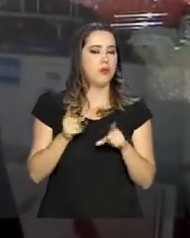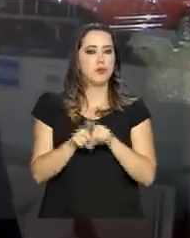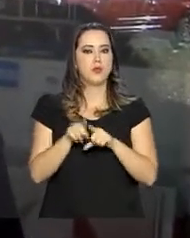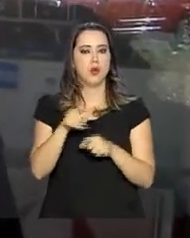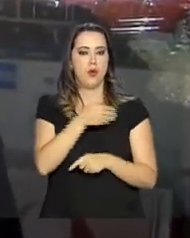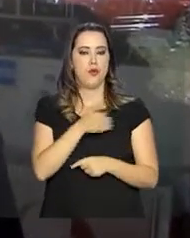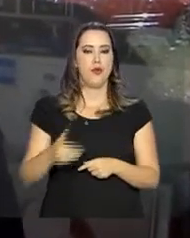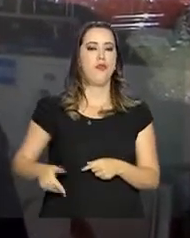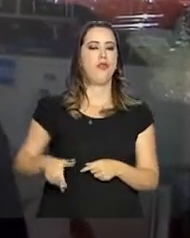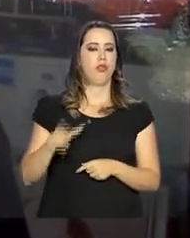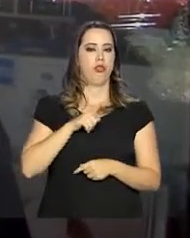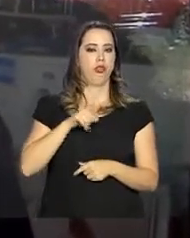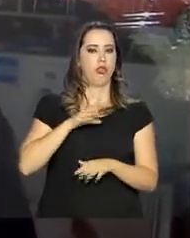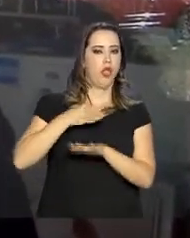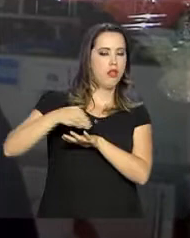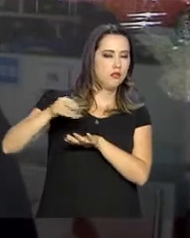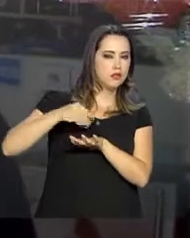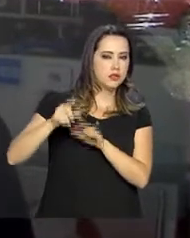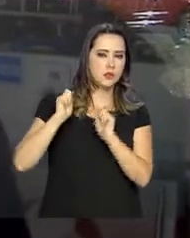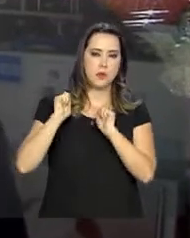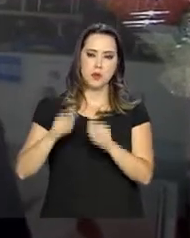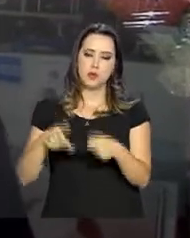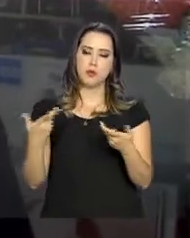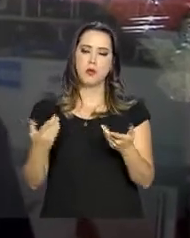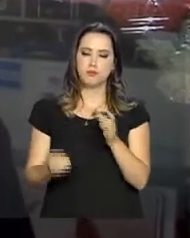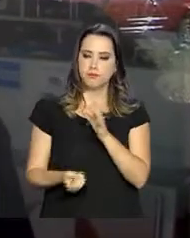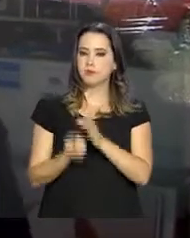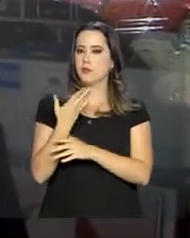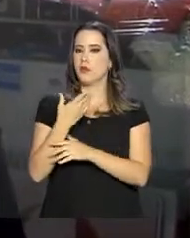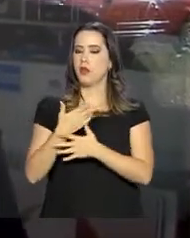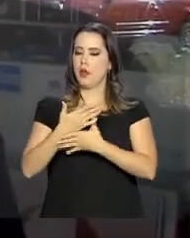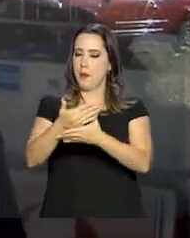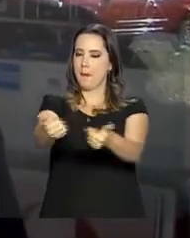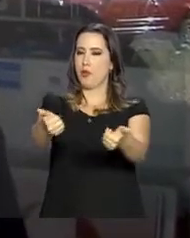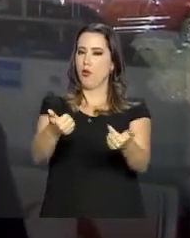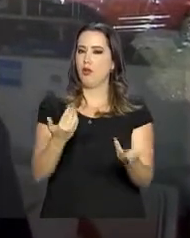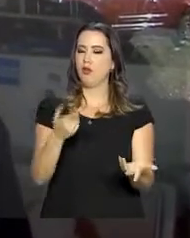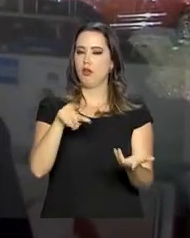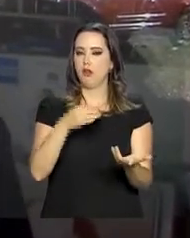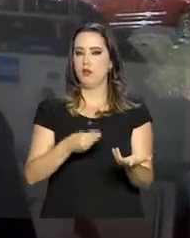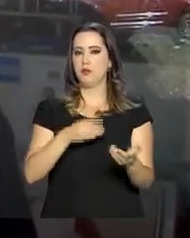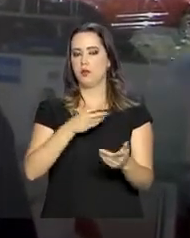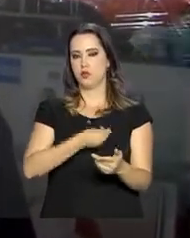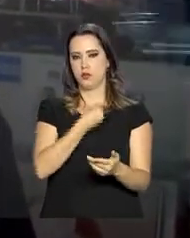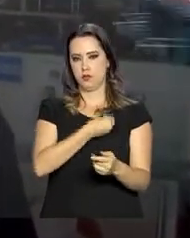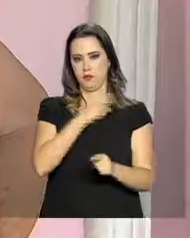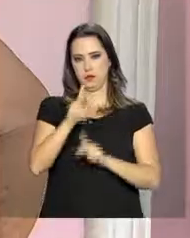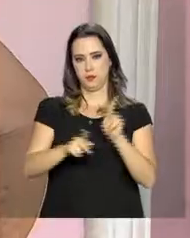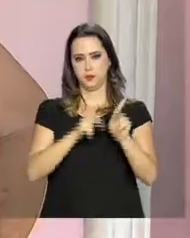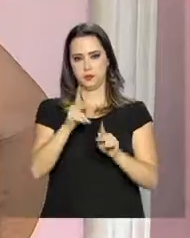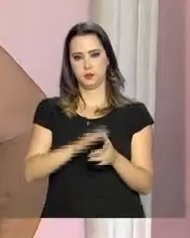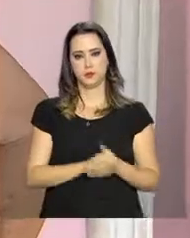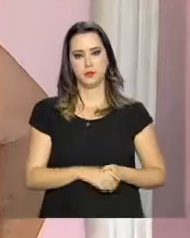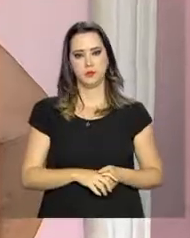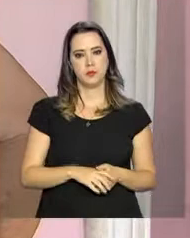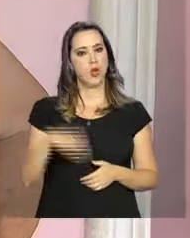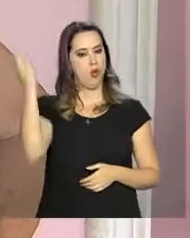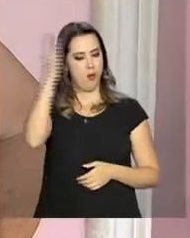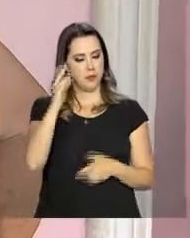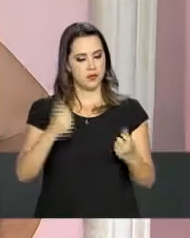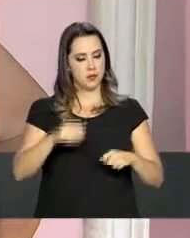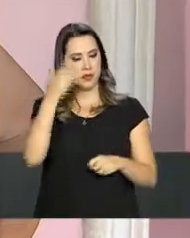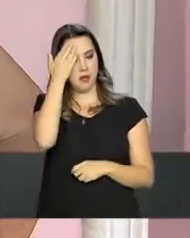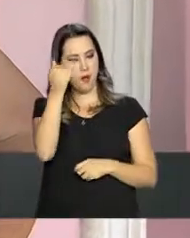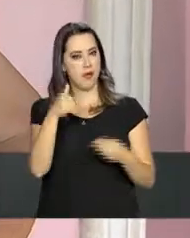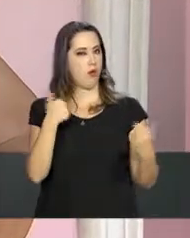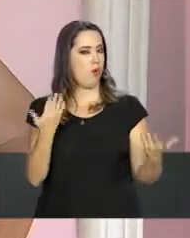essas informações, né, ele possa gerar melhorias para a população. O Brasil tem que saber a